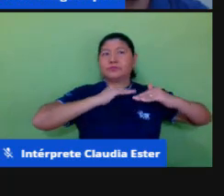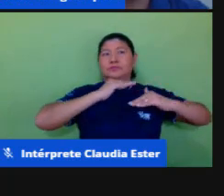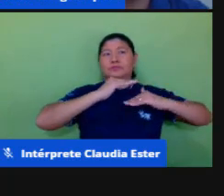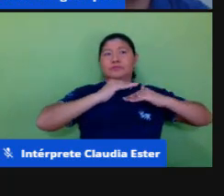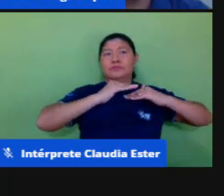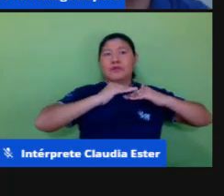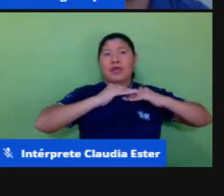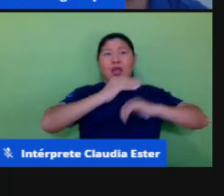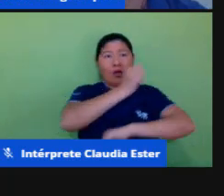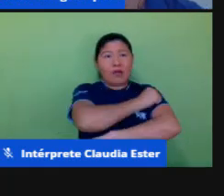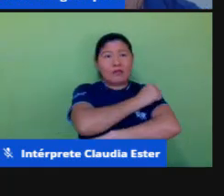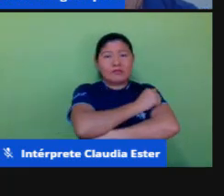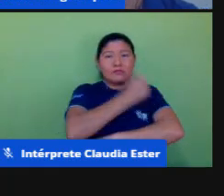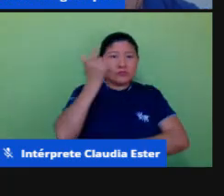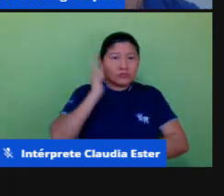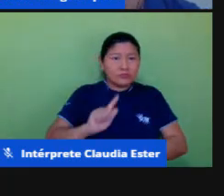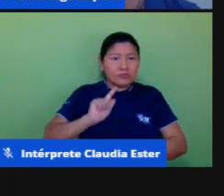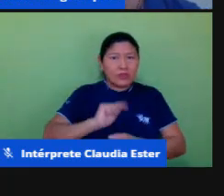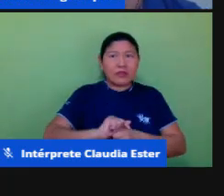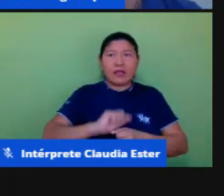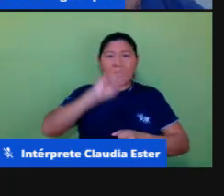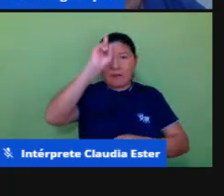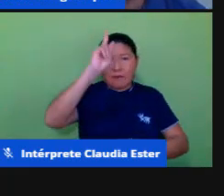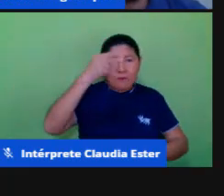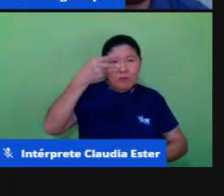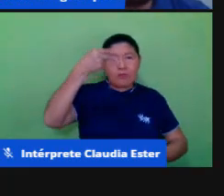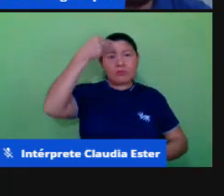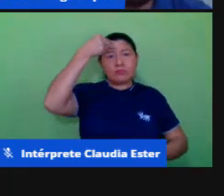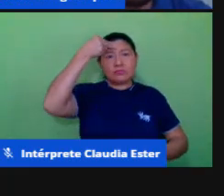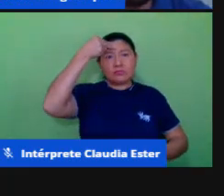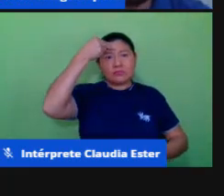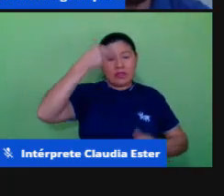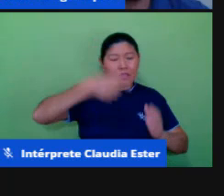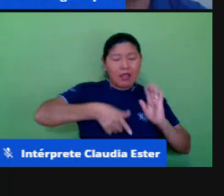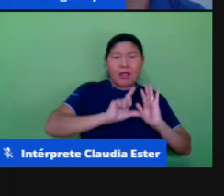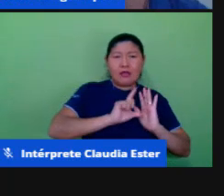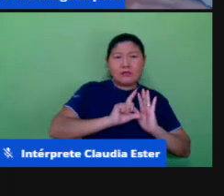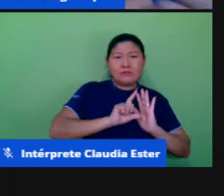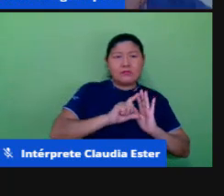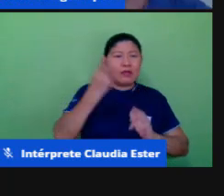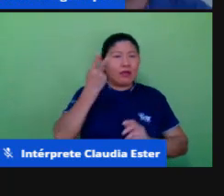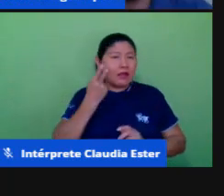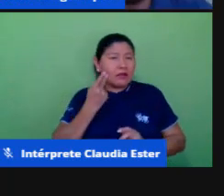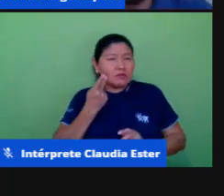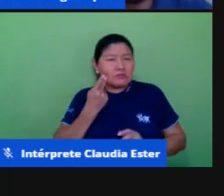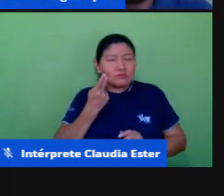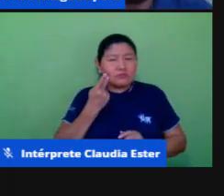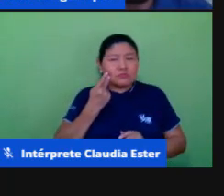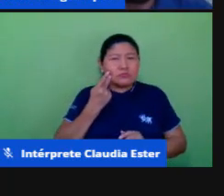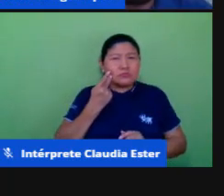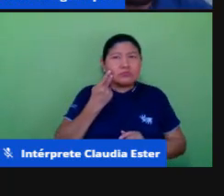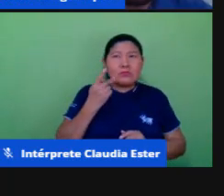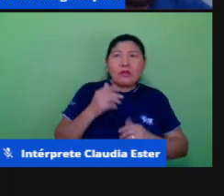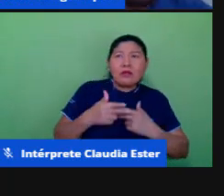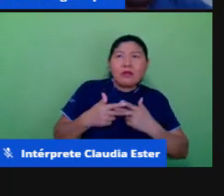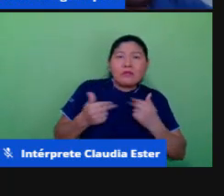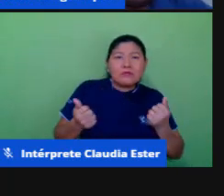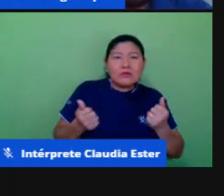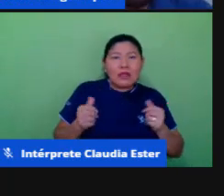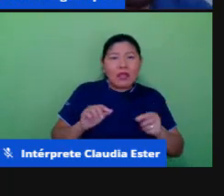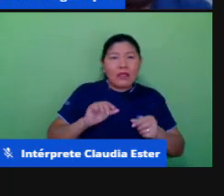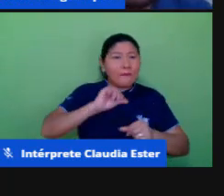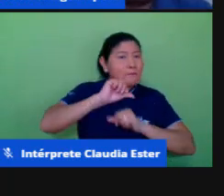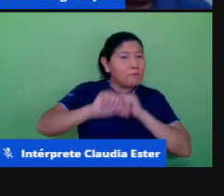exemplo, no meio social, para quem consegue usar as palavras com propriedade, consegue se expressar em público. Eu estou falando aqui